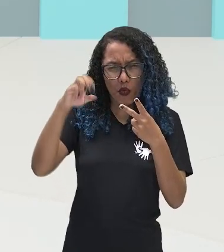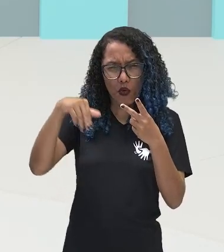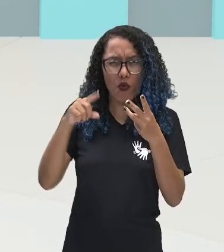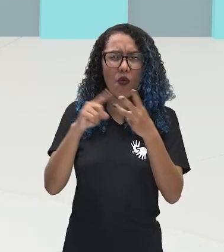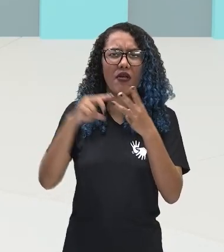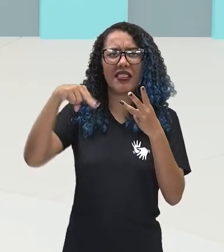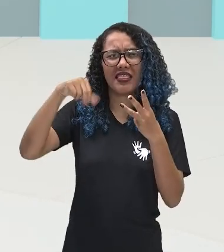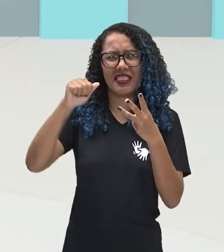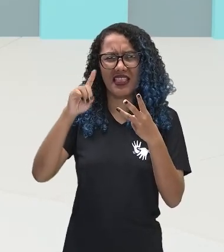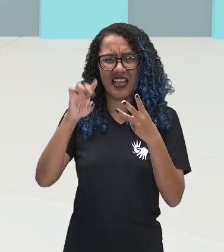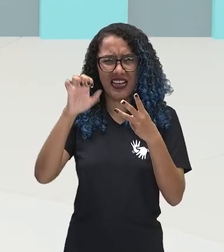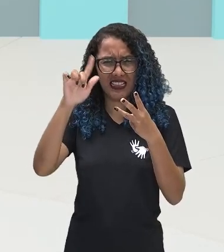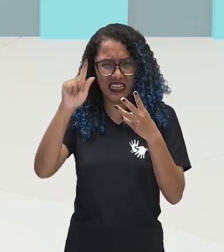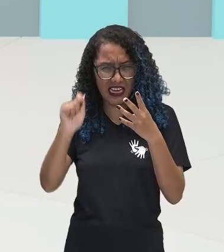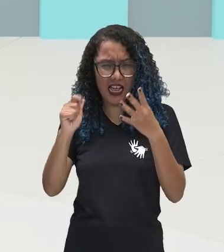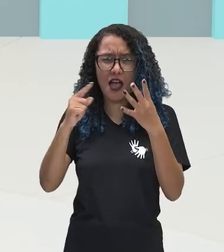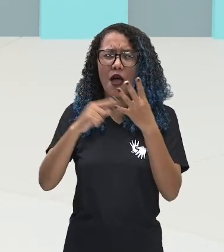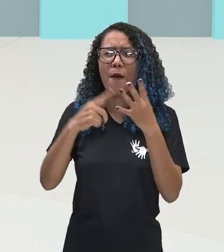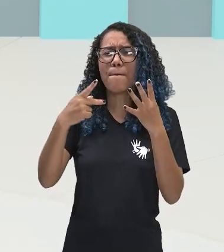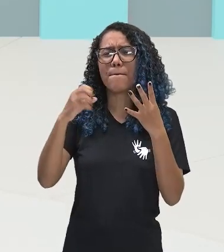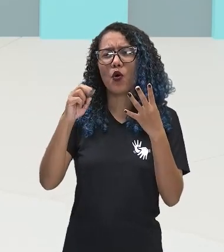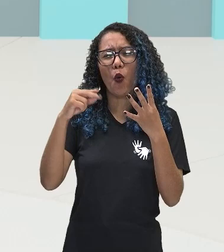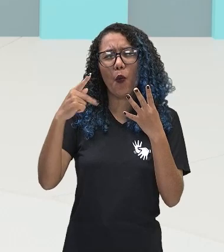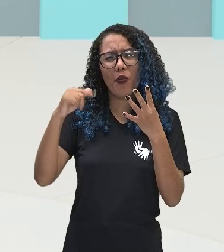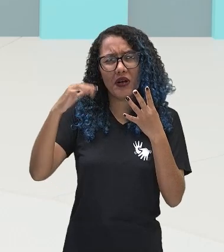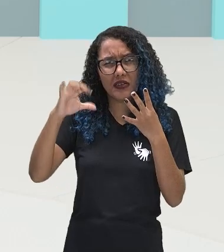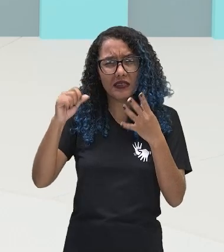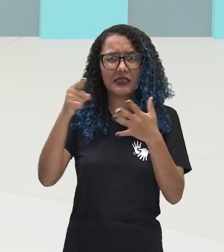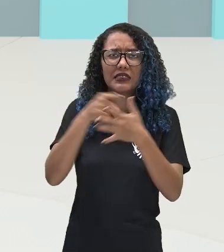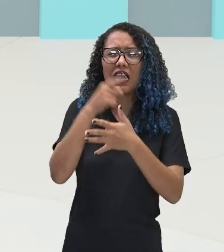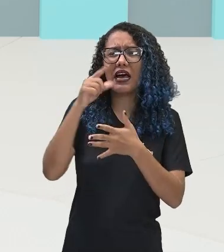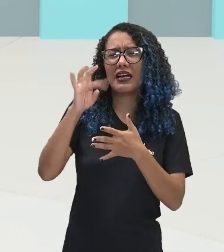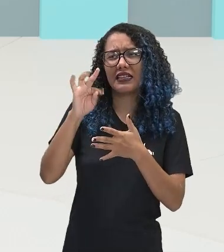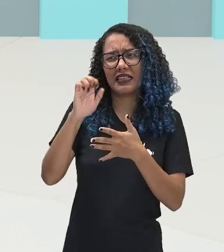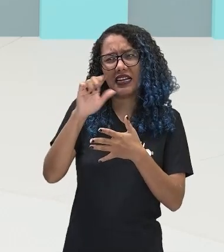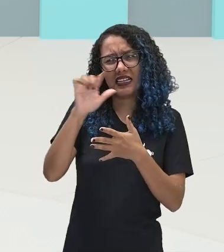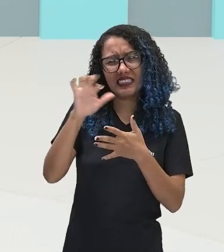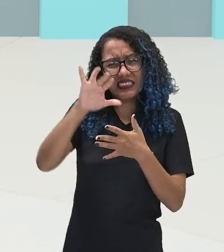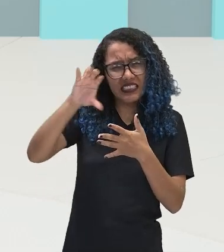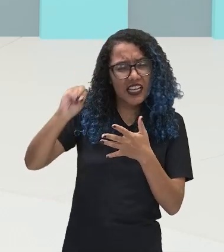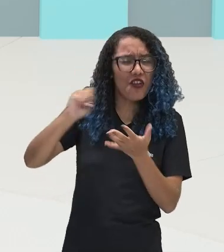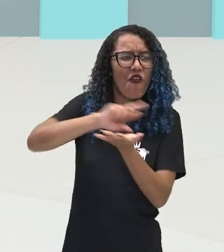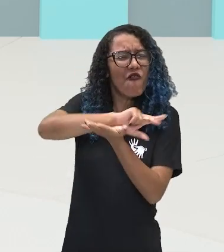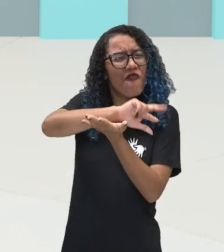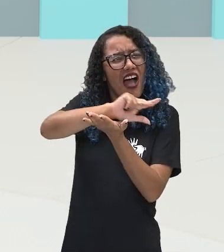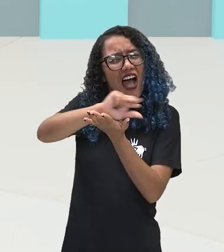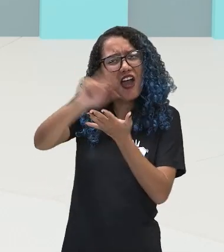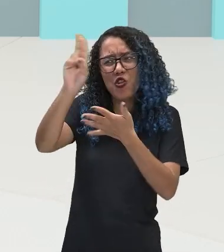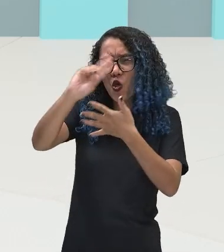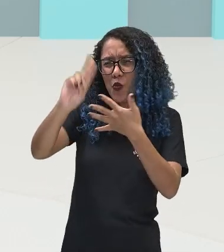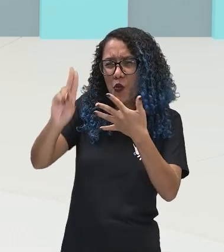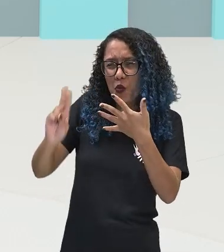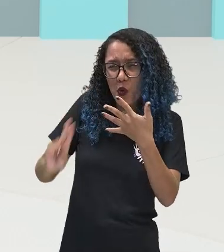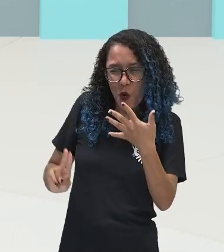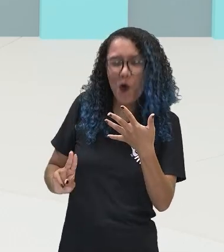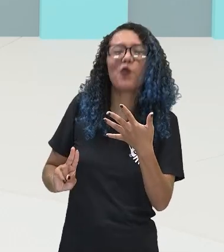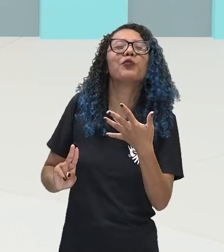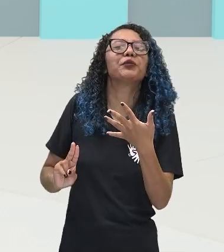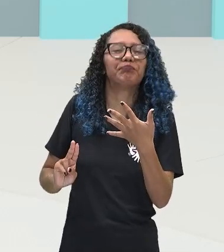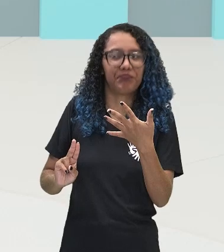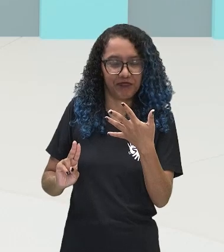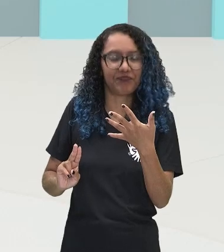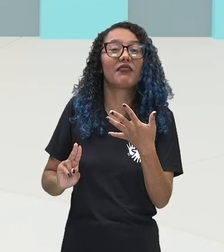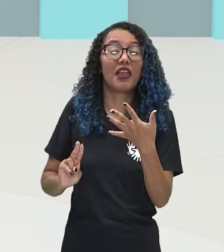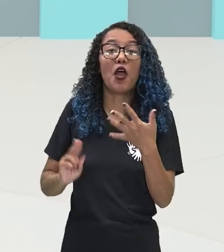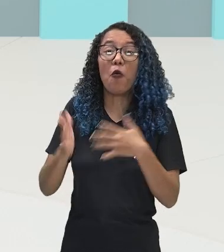nádegas poupança traseiro e outras formas aí né então é um pedaço